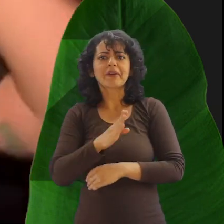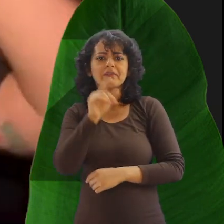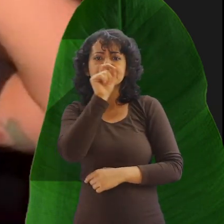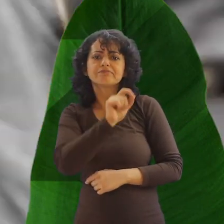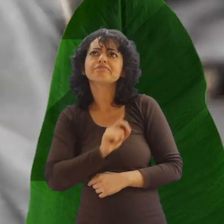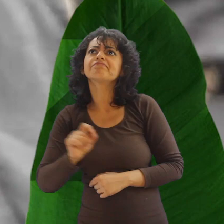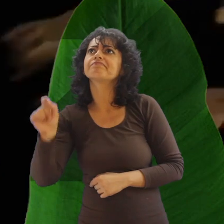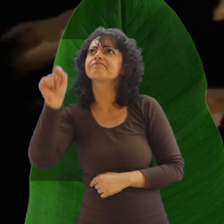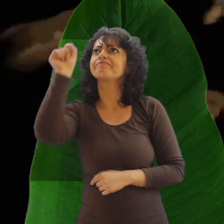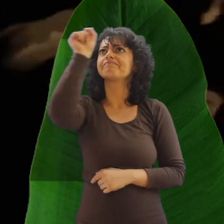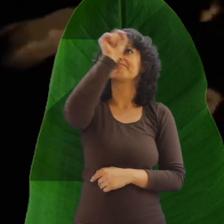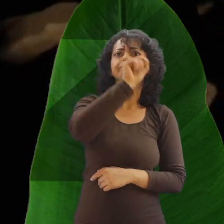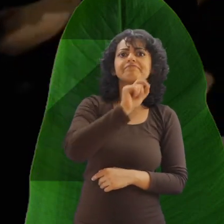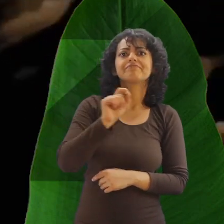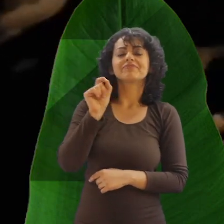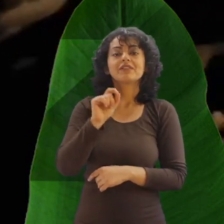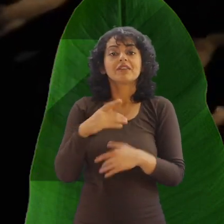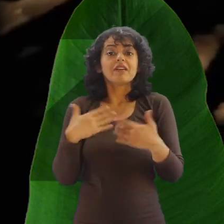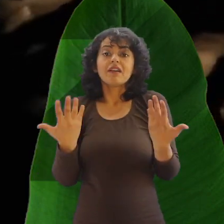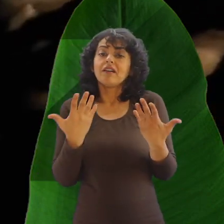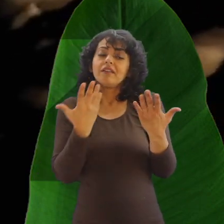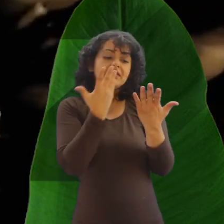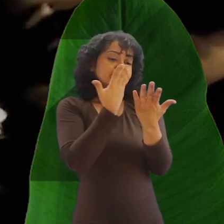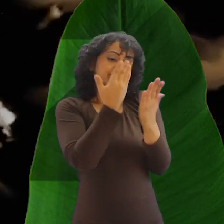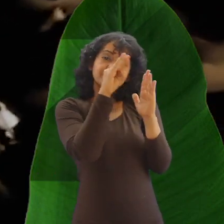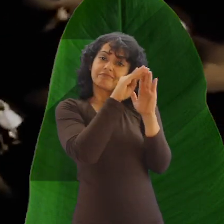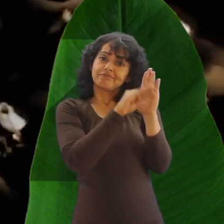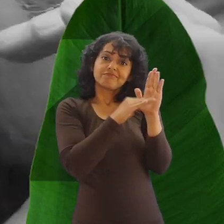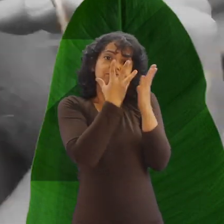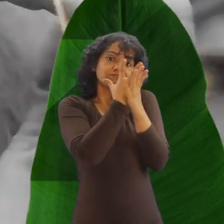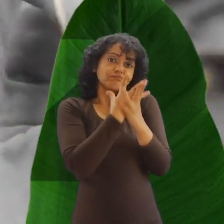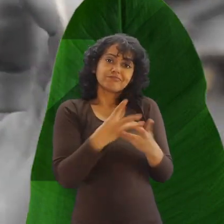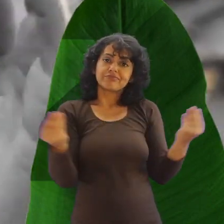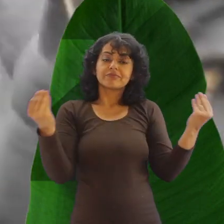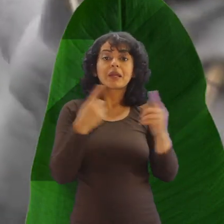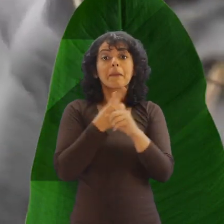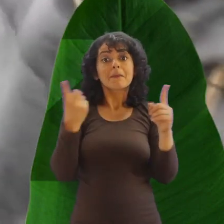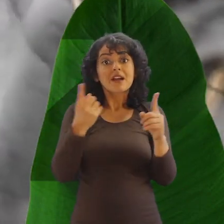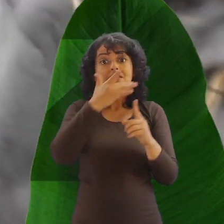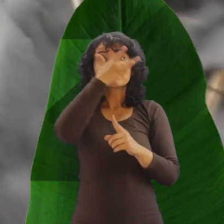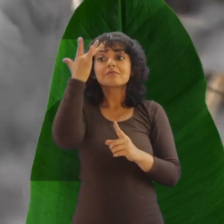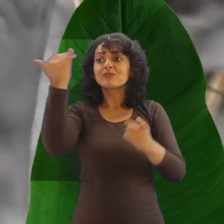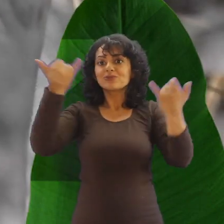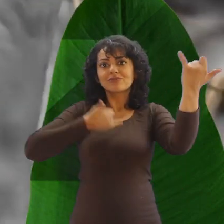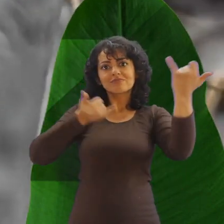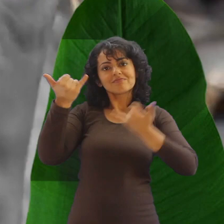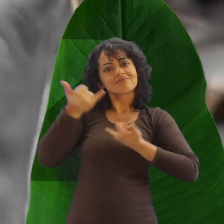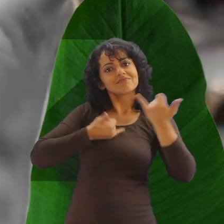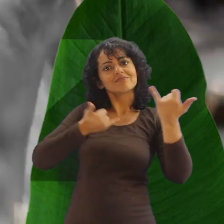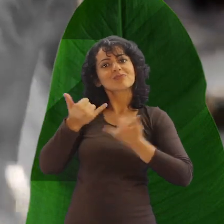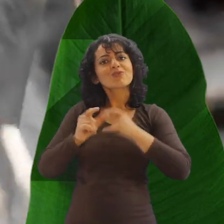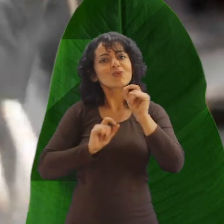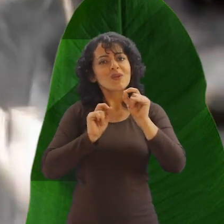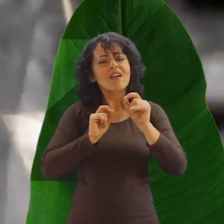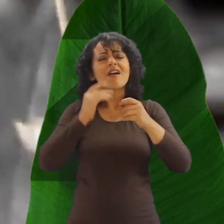sul. E aí queimamos essa agenda, mas a resposta das pessoas é muito, uma